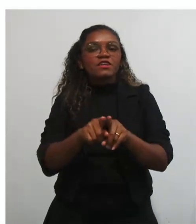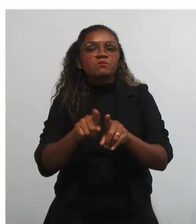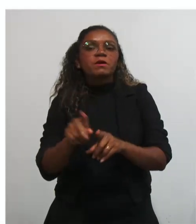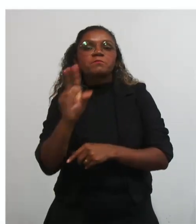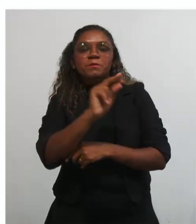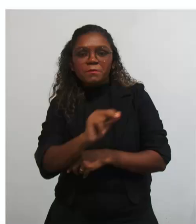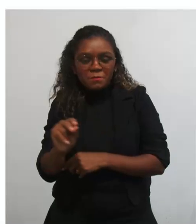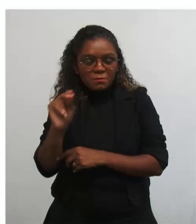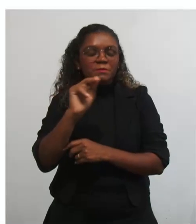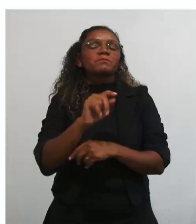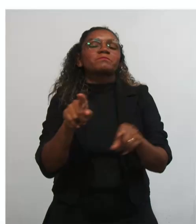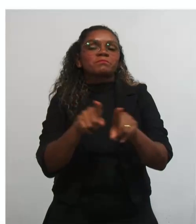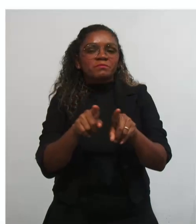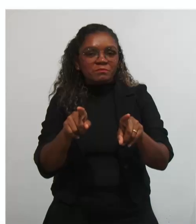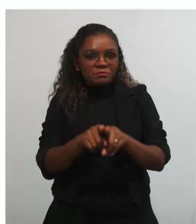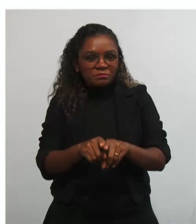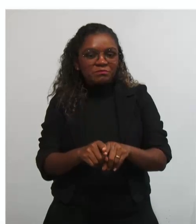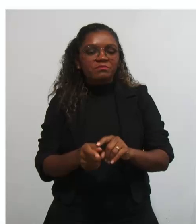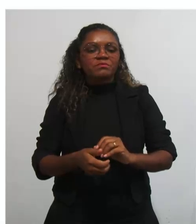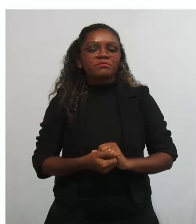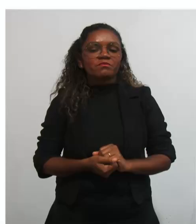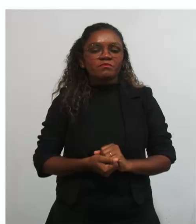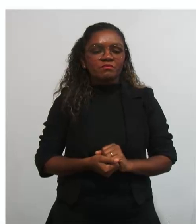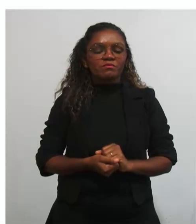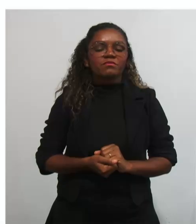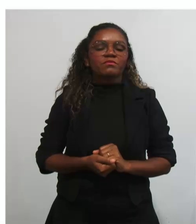Ela pode ainda significar